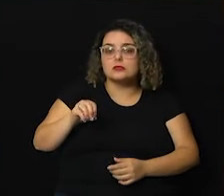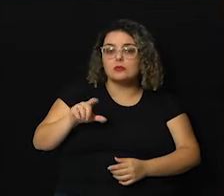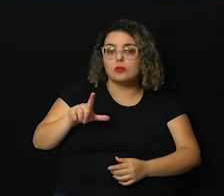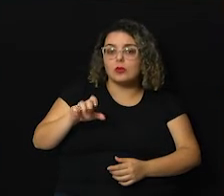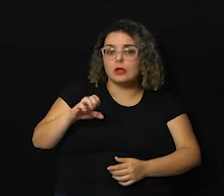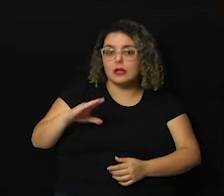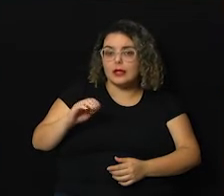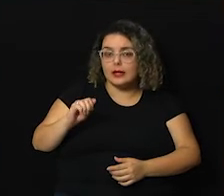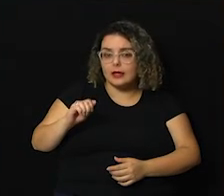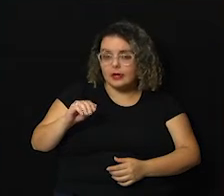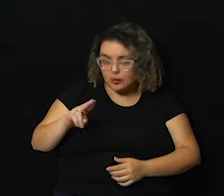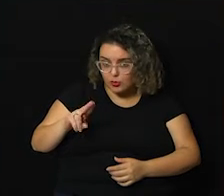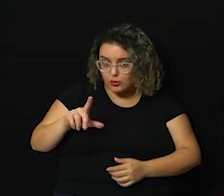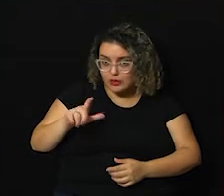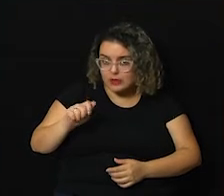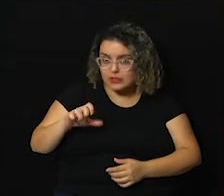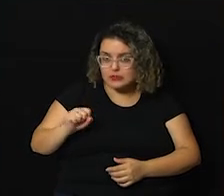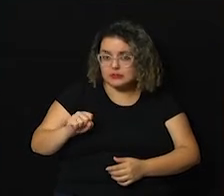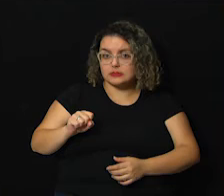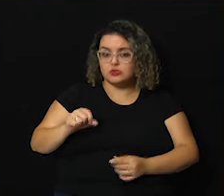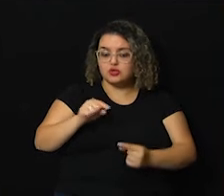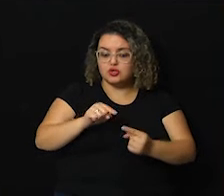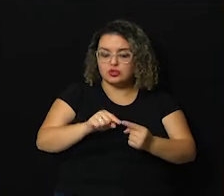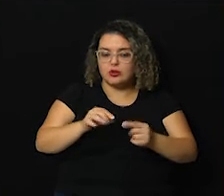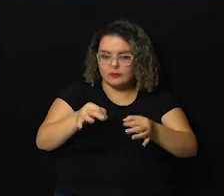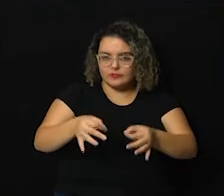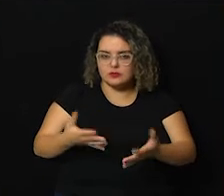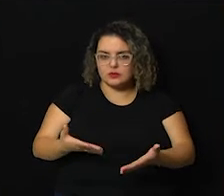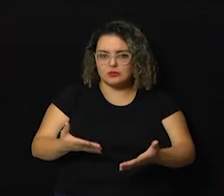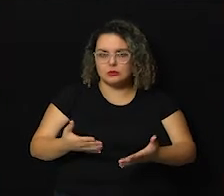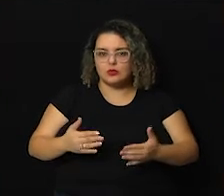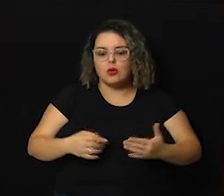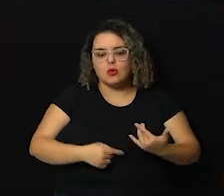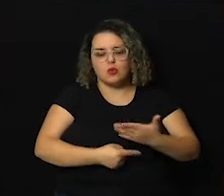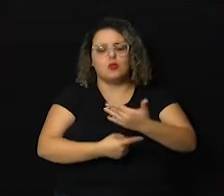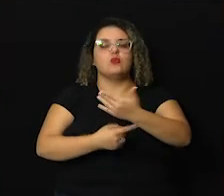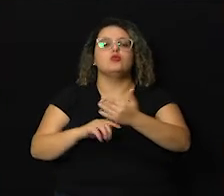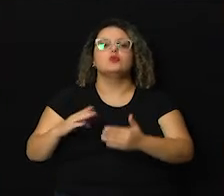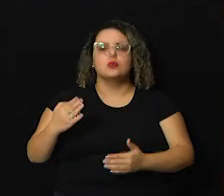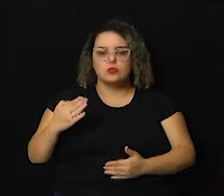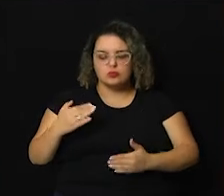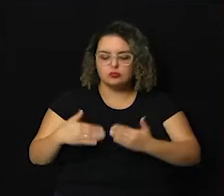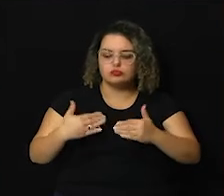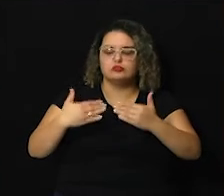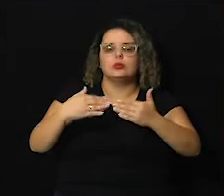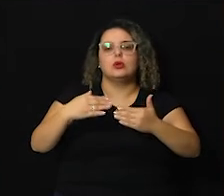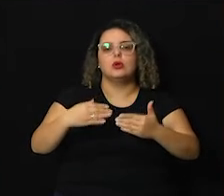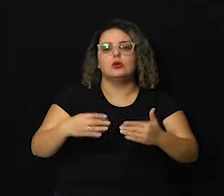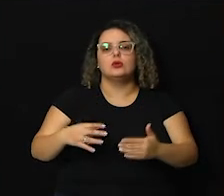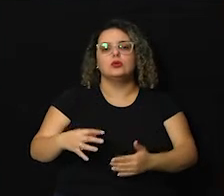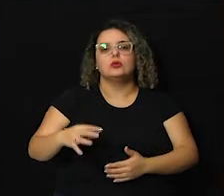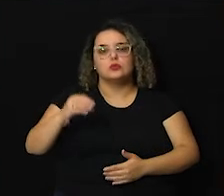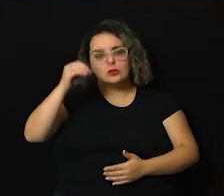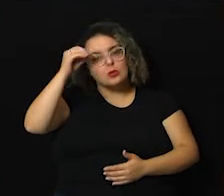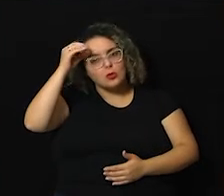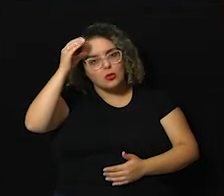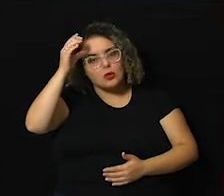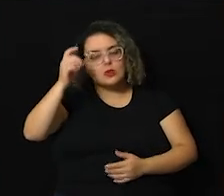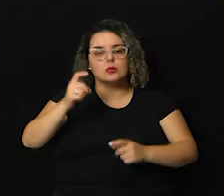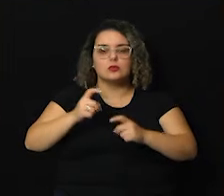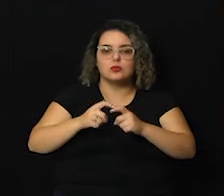alvo dirigido. Tá? O que é isso? O avanço tecnológico da biologia, do conhecimento